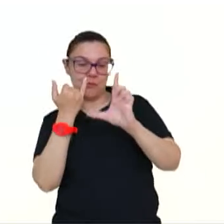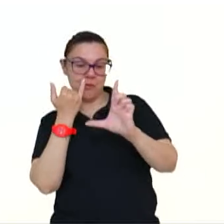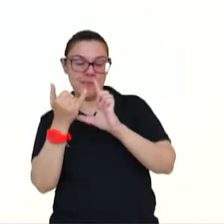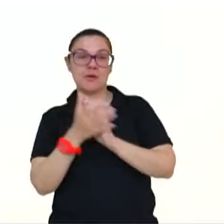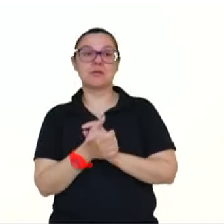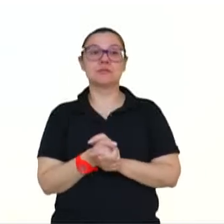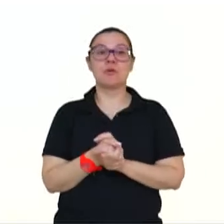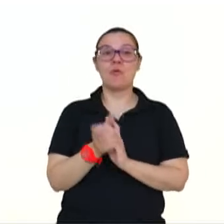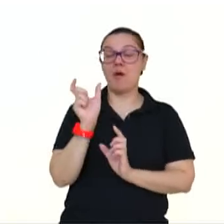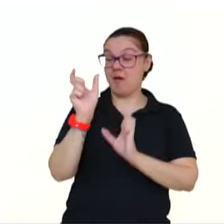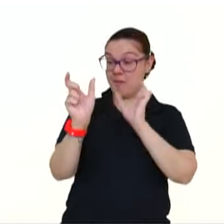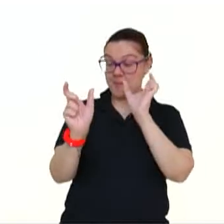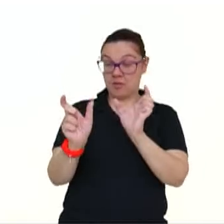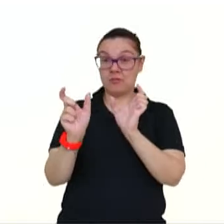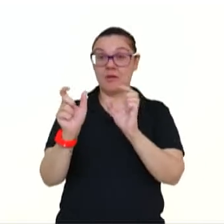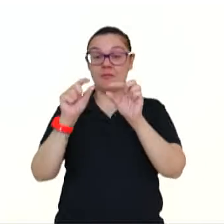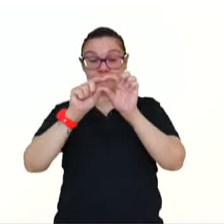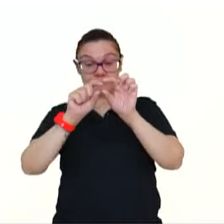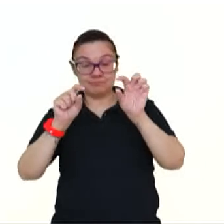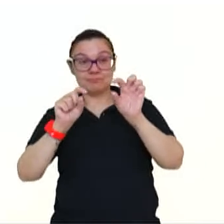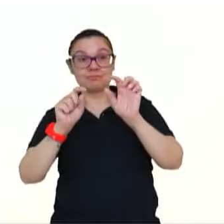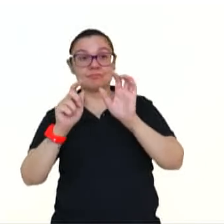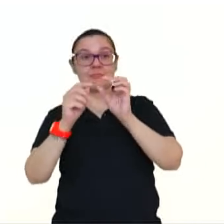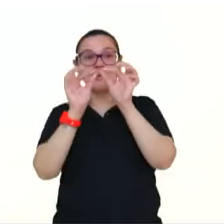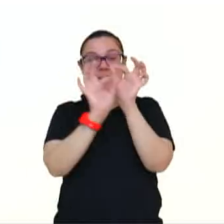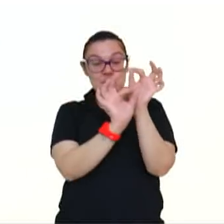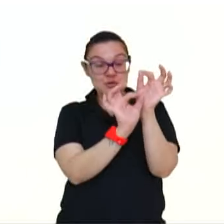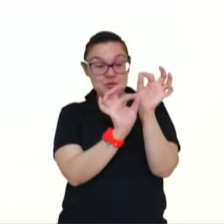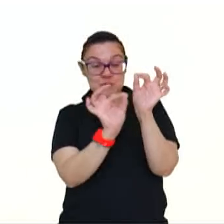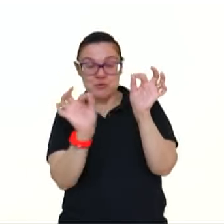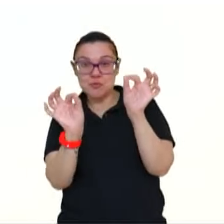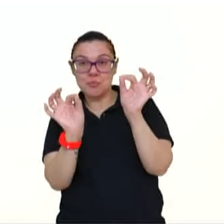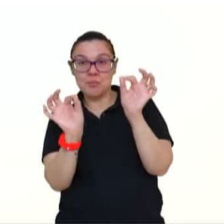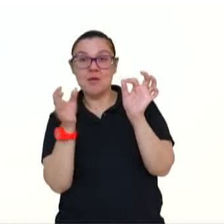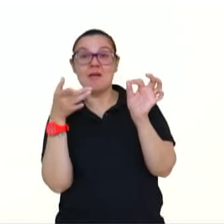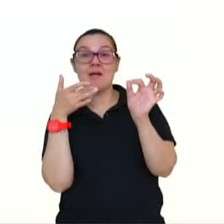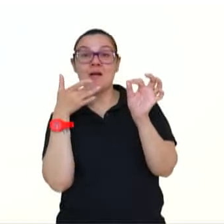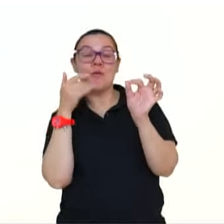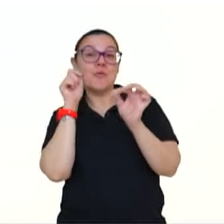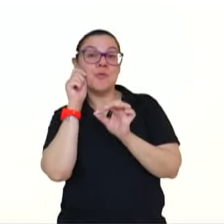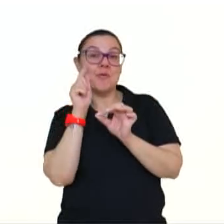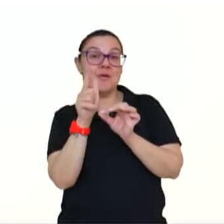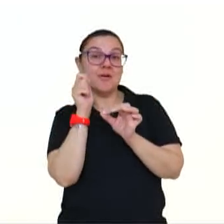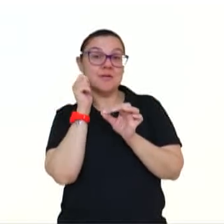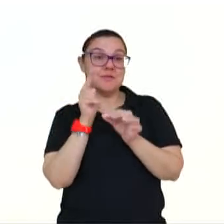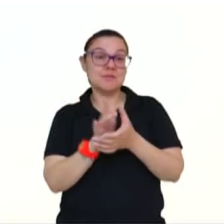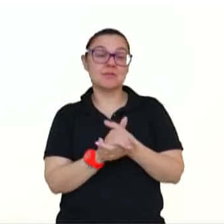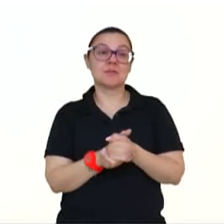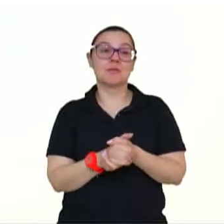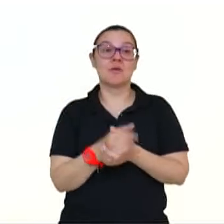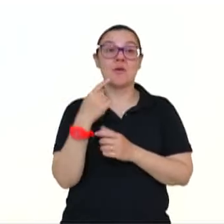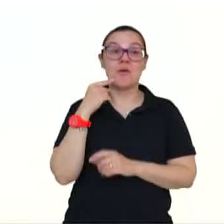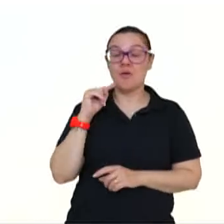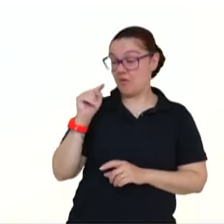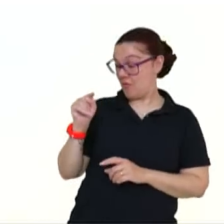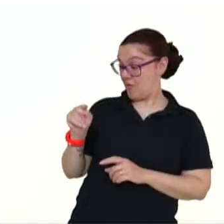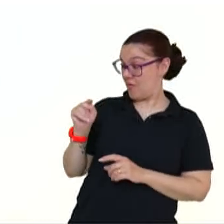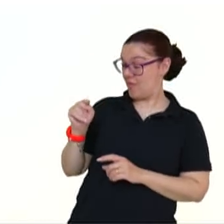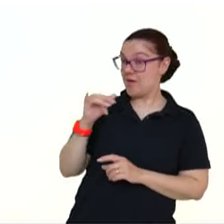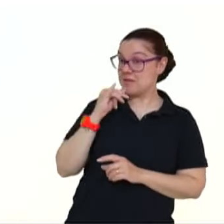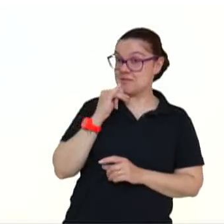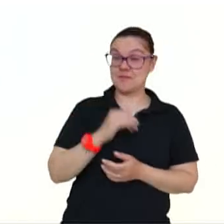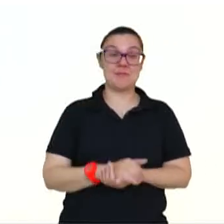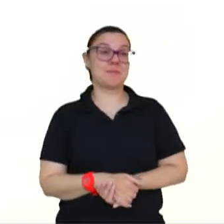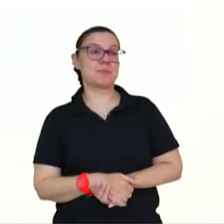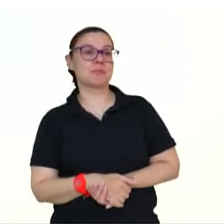expressão aparece de uma maneira geral sublinhados em cor azul, como aqui eu coloquei o